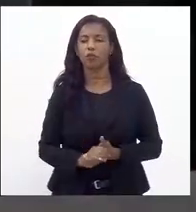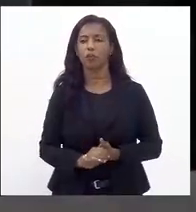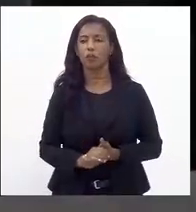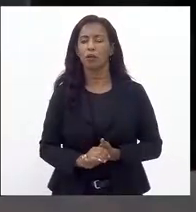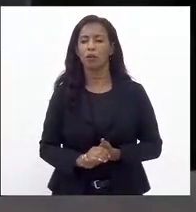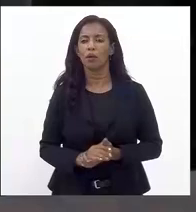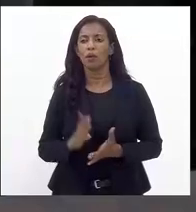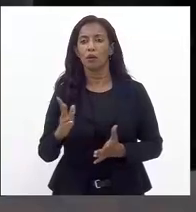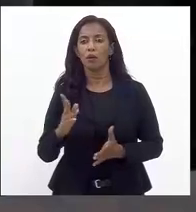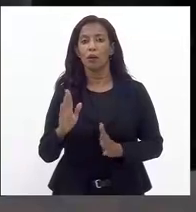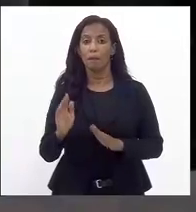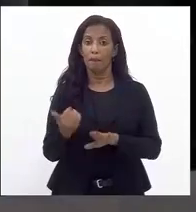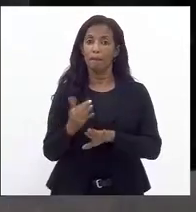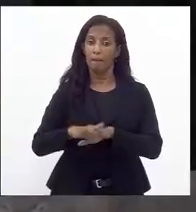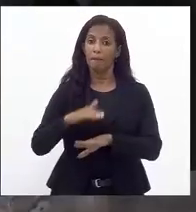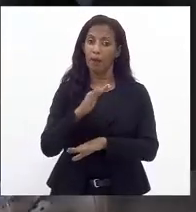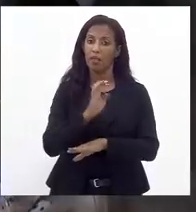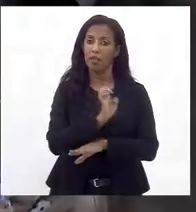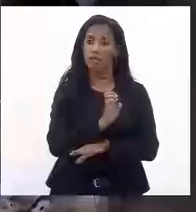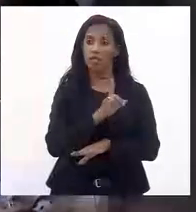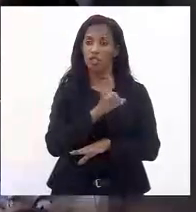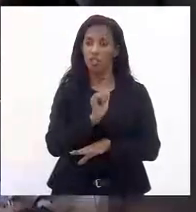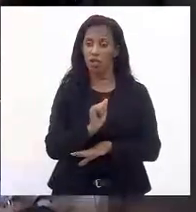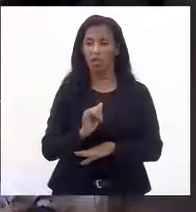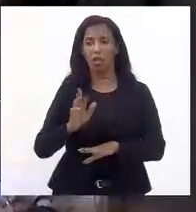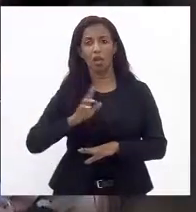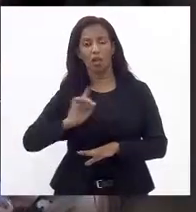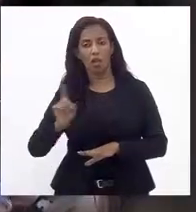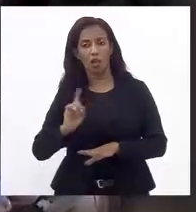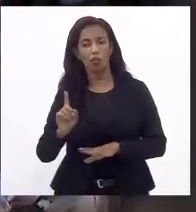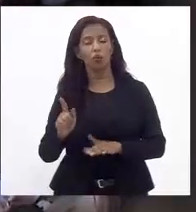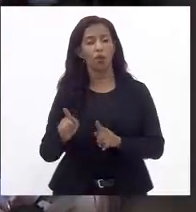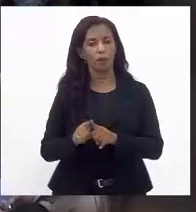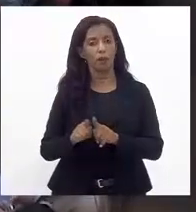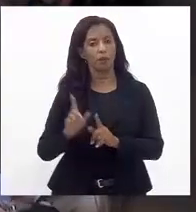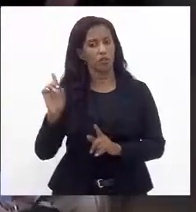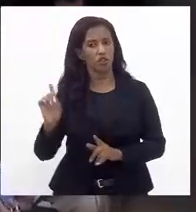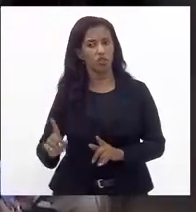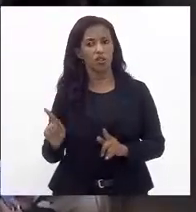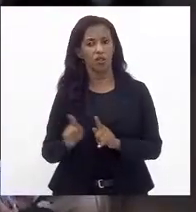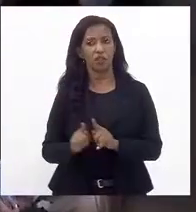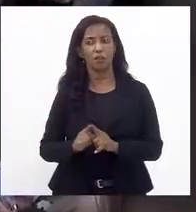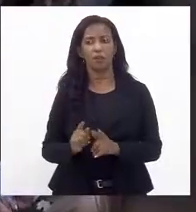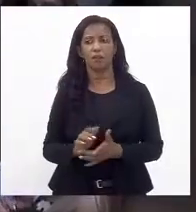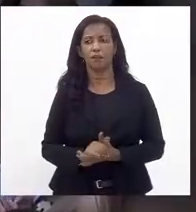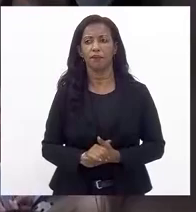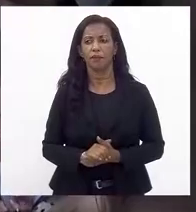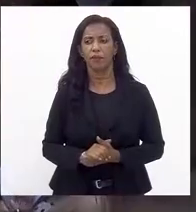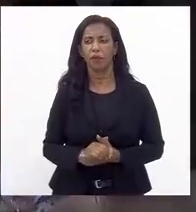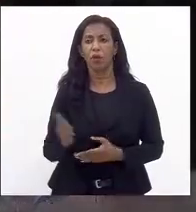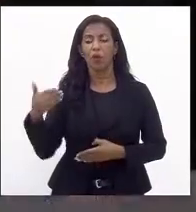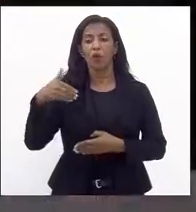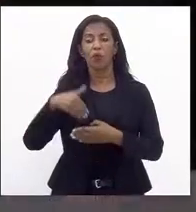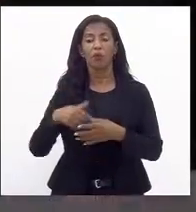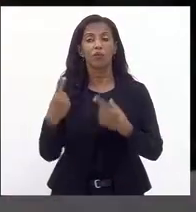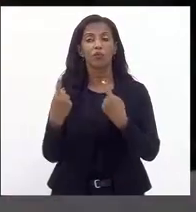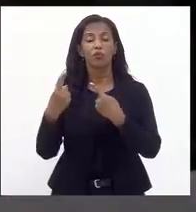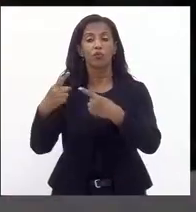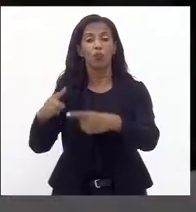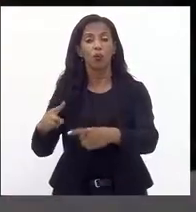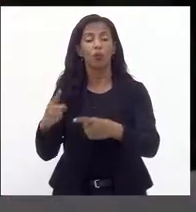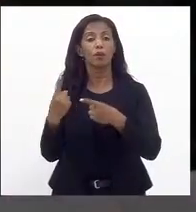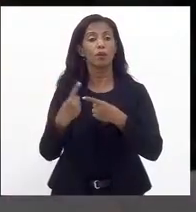majoritariamente partidos de esquerda mas não só também partidos de direito já votamos contra